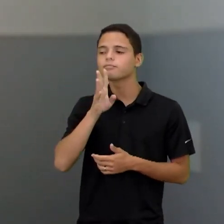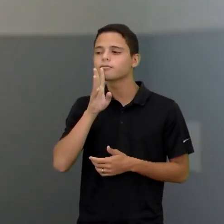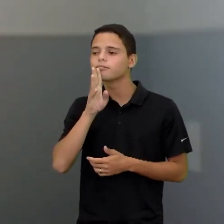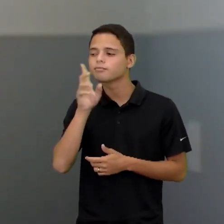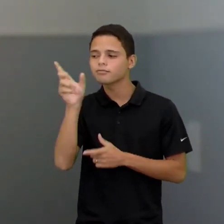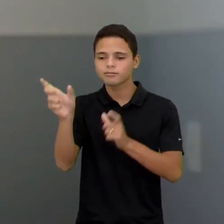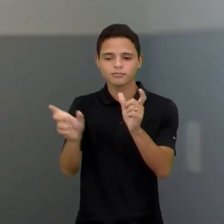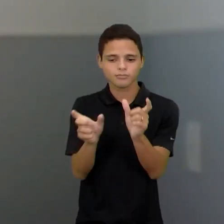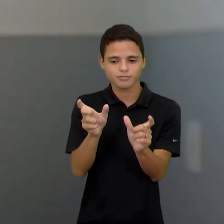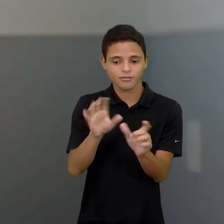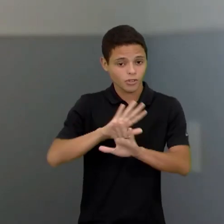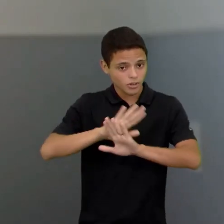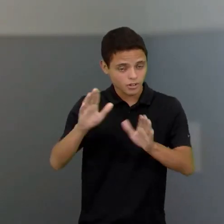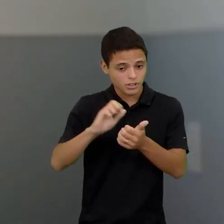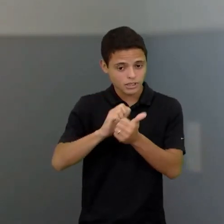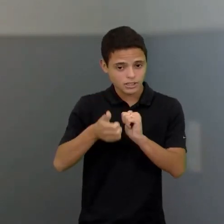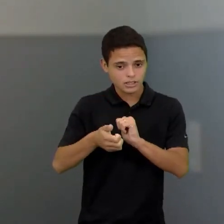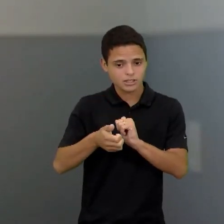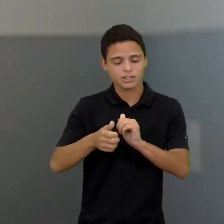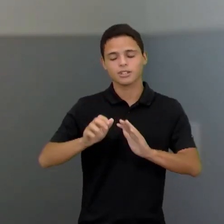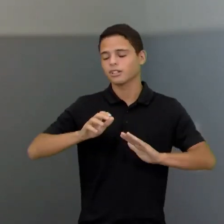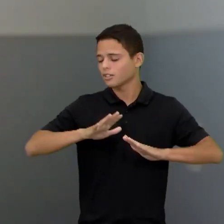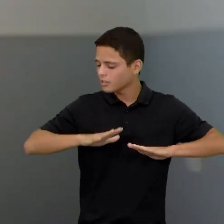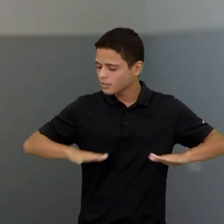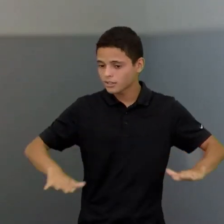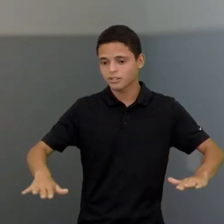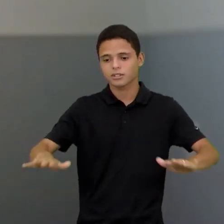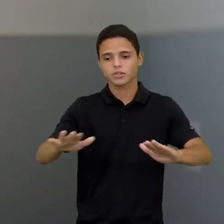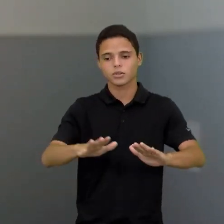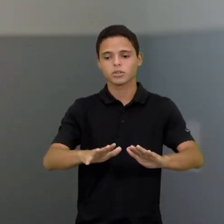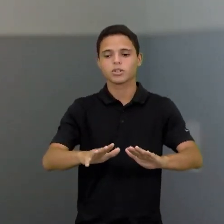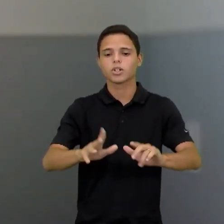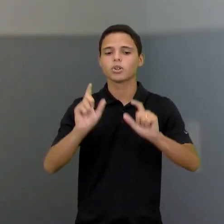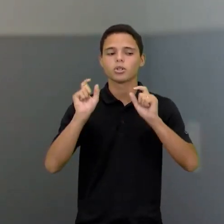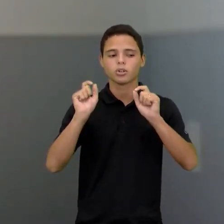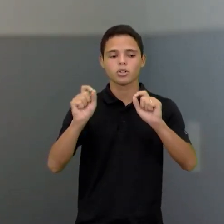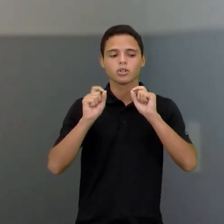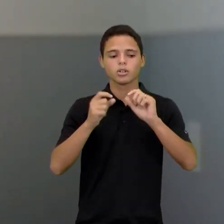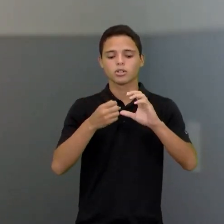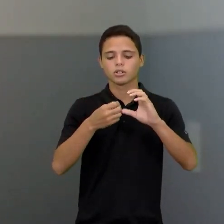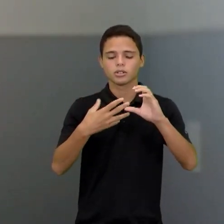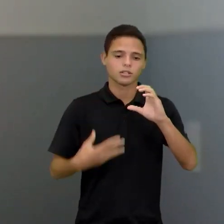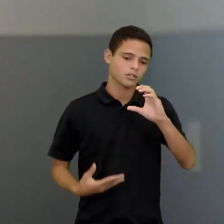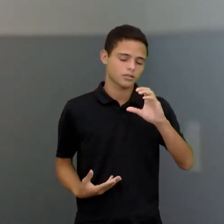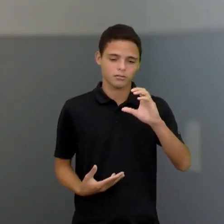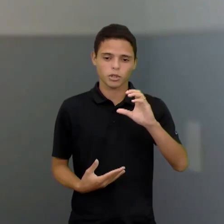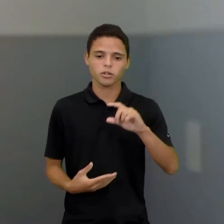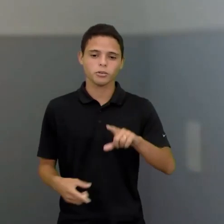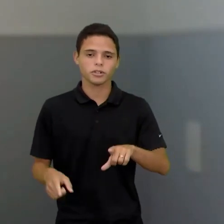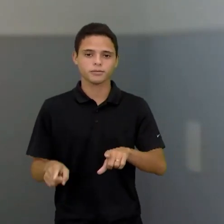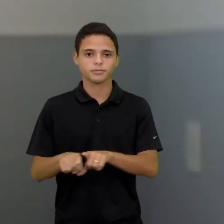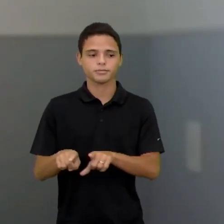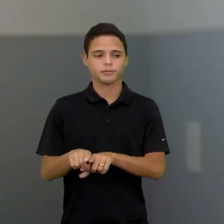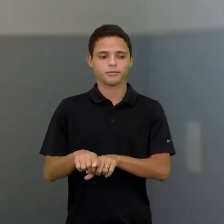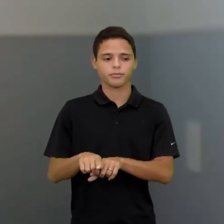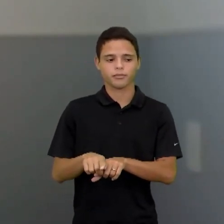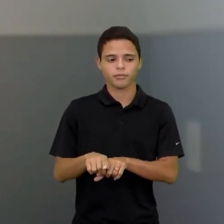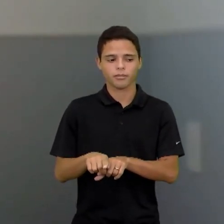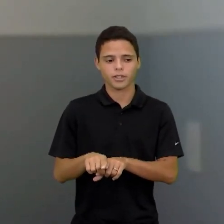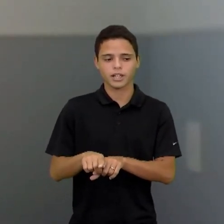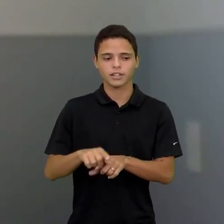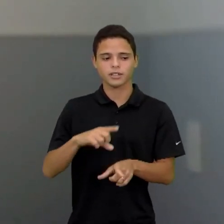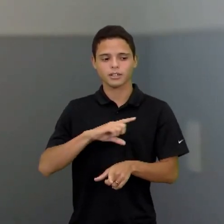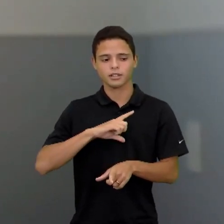conhecer não só o nosso esporte, como o centro como um todo, que é realmente de ponta e sensacional. Eu acho